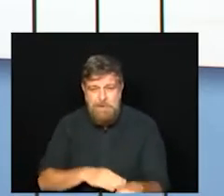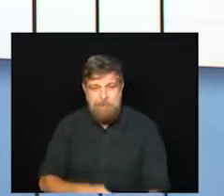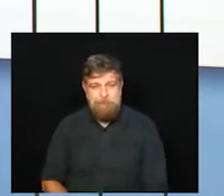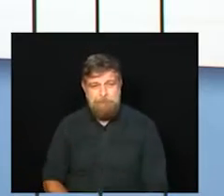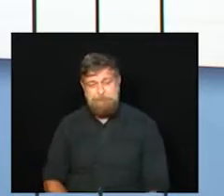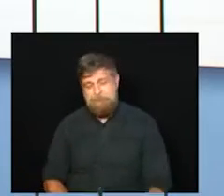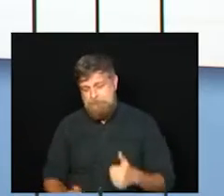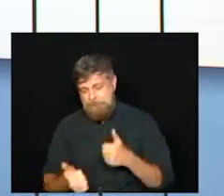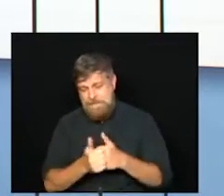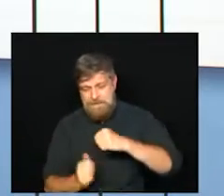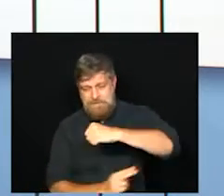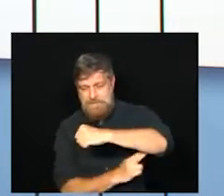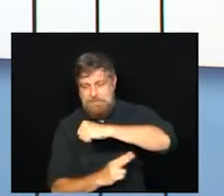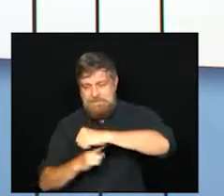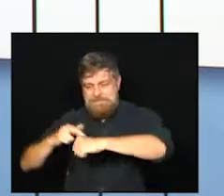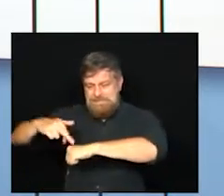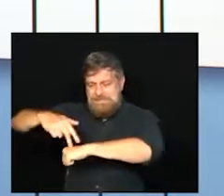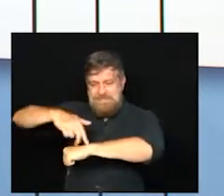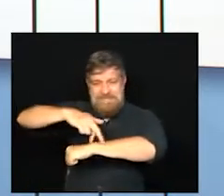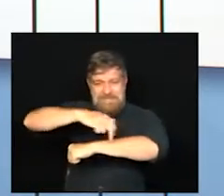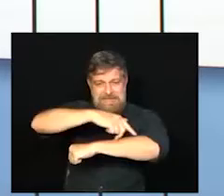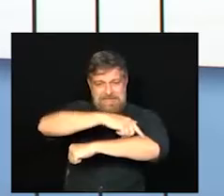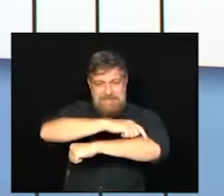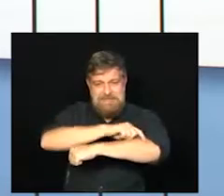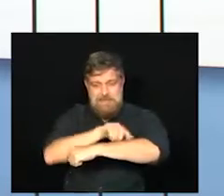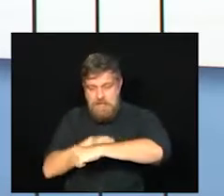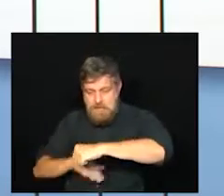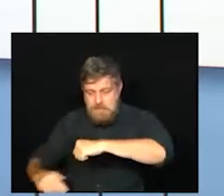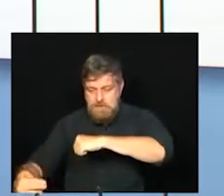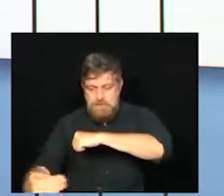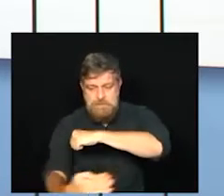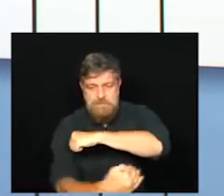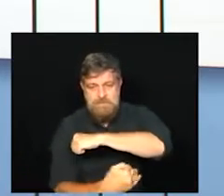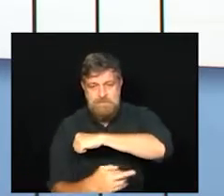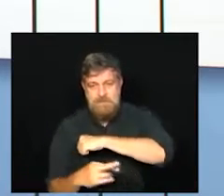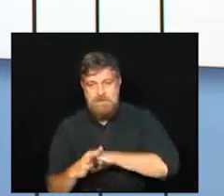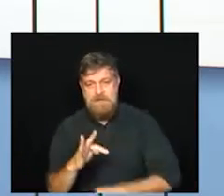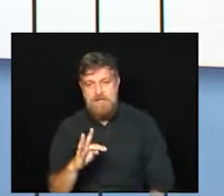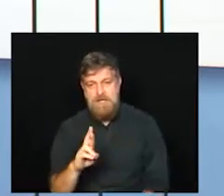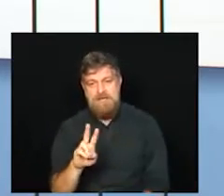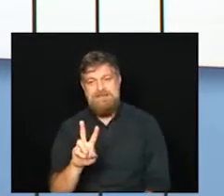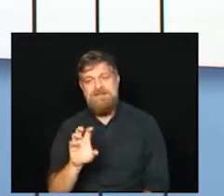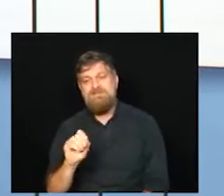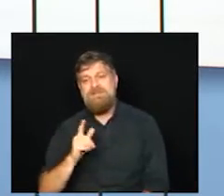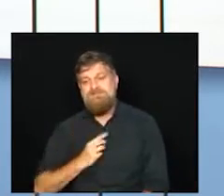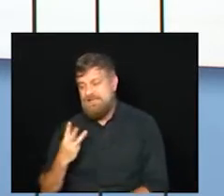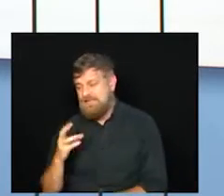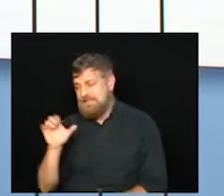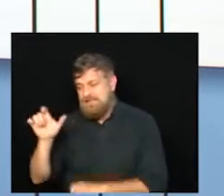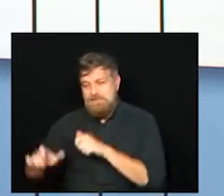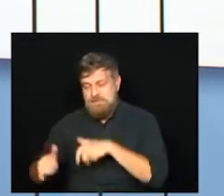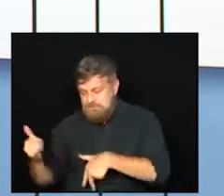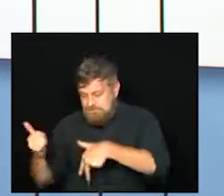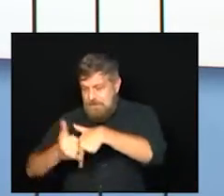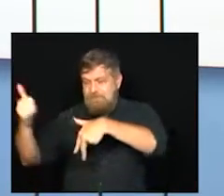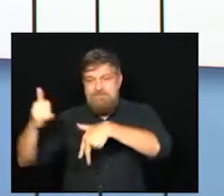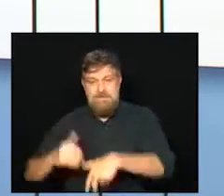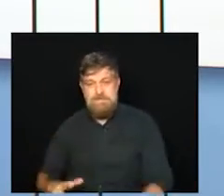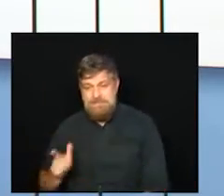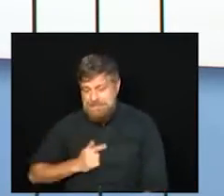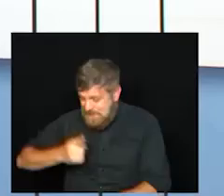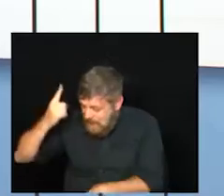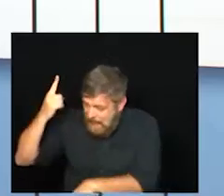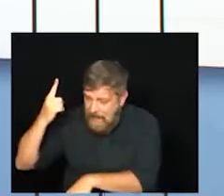de pedestres, na altura do Jardim do Trevo, aconteceu e deixou 30 vítimas leves que foram